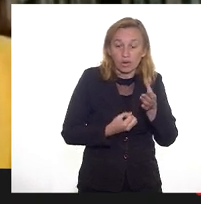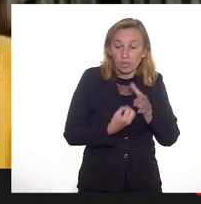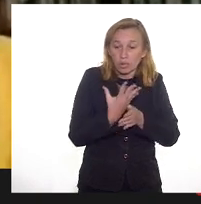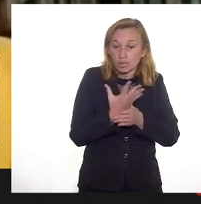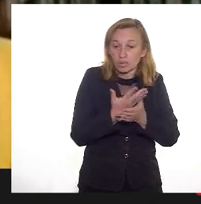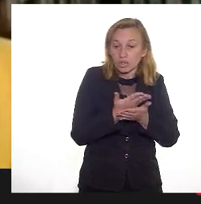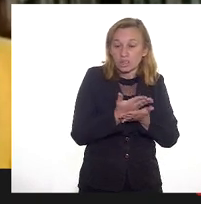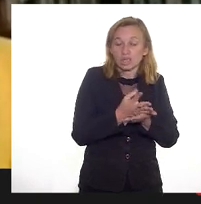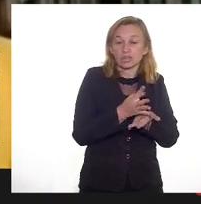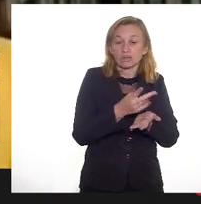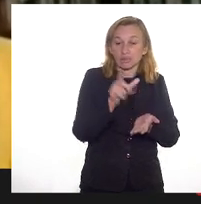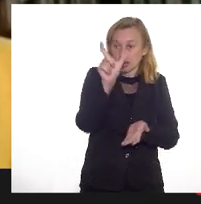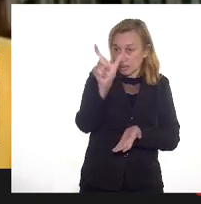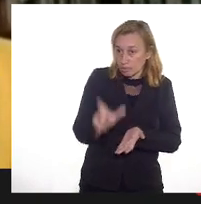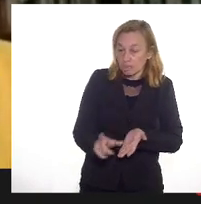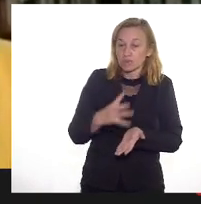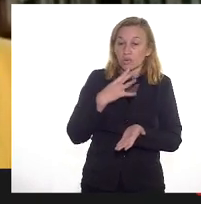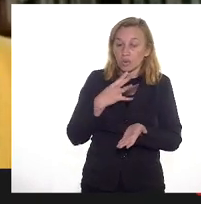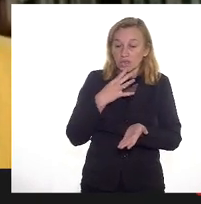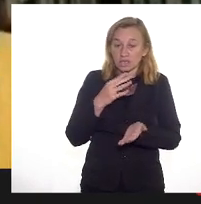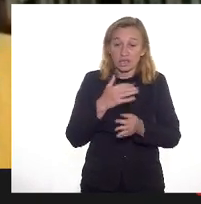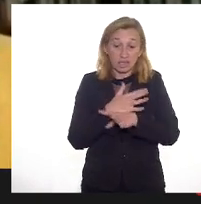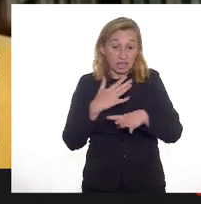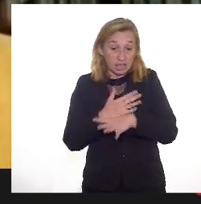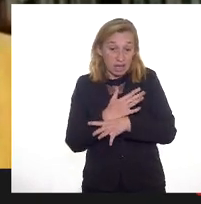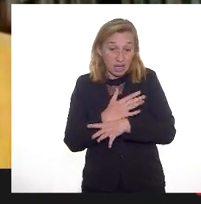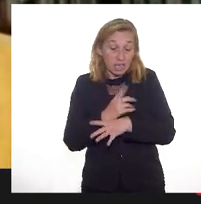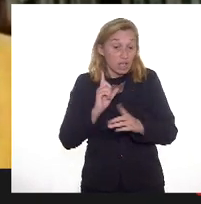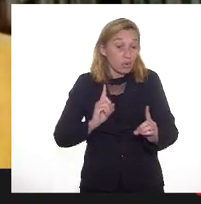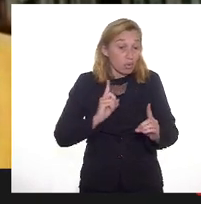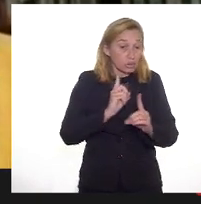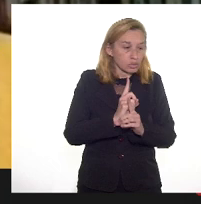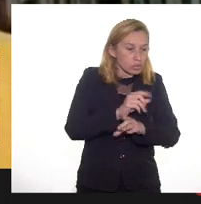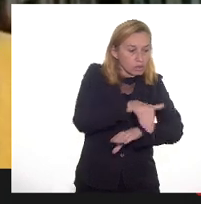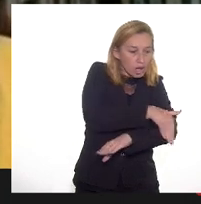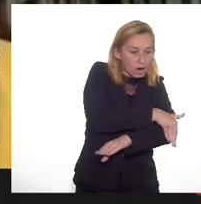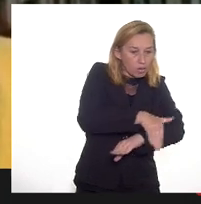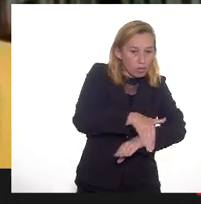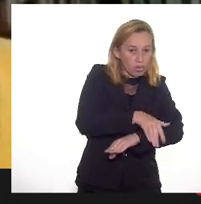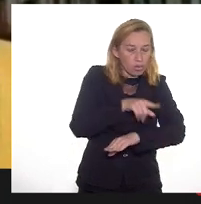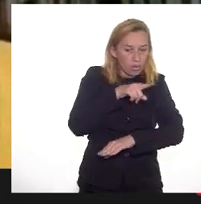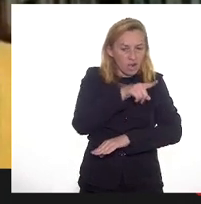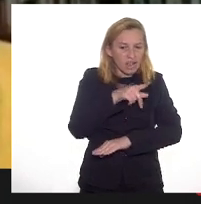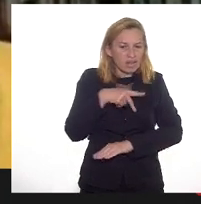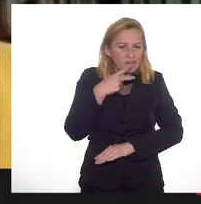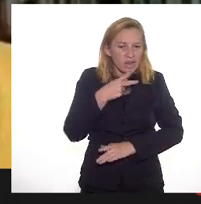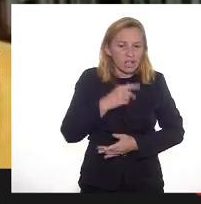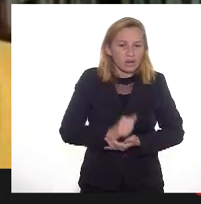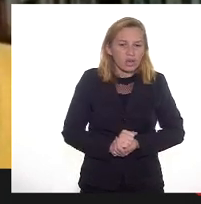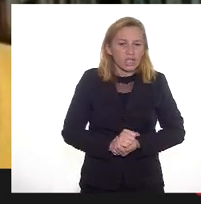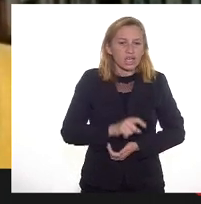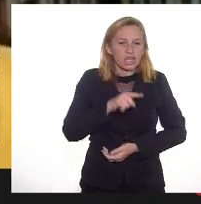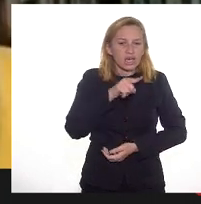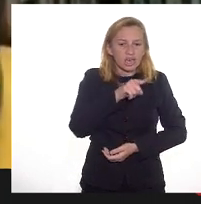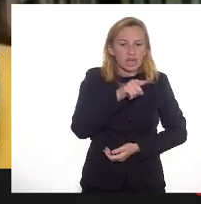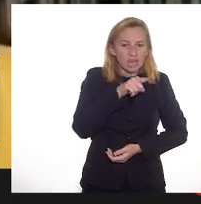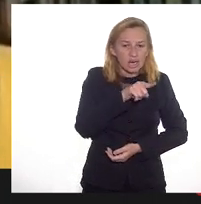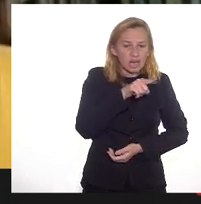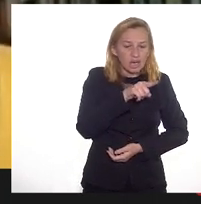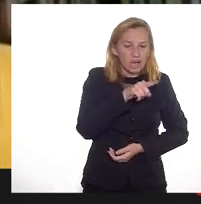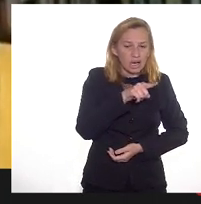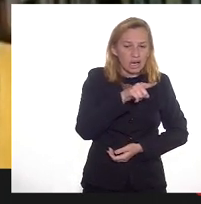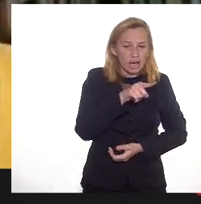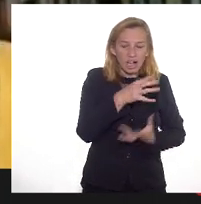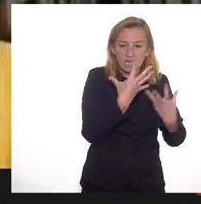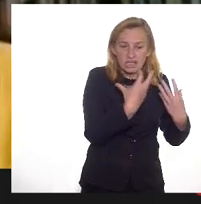conhecida na cidade e tal, encontrou com ela na rua e disse que ela tinha aderido ao demônio